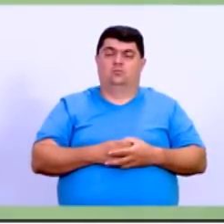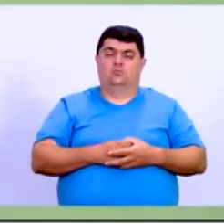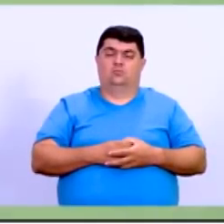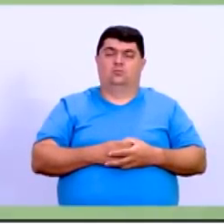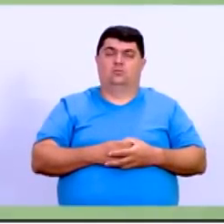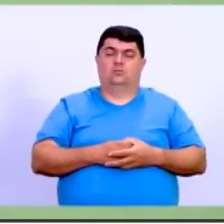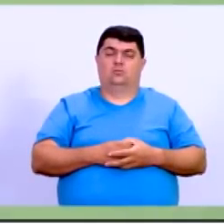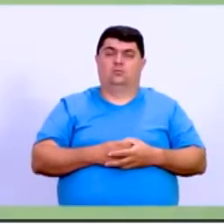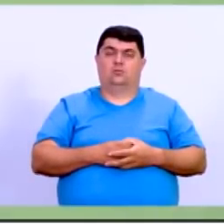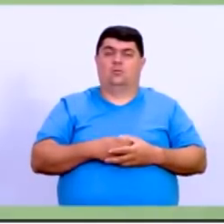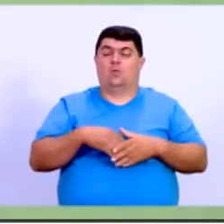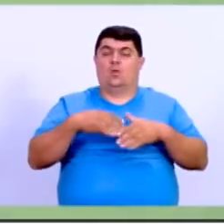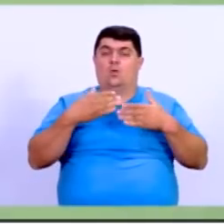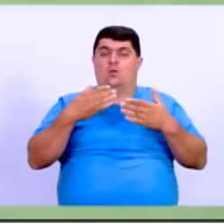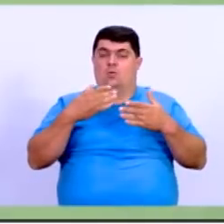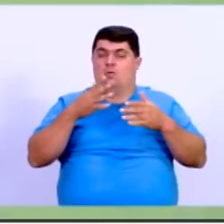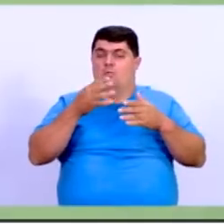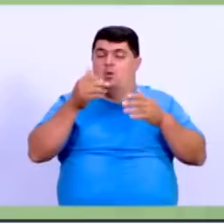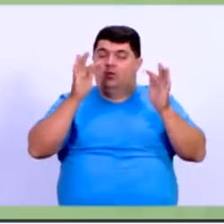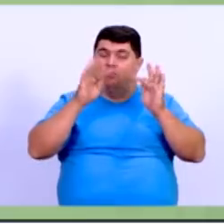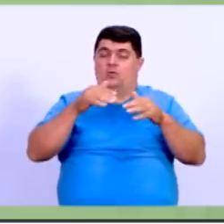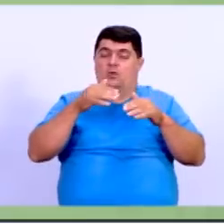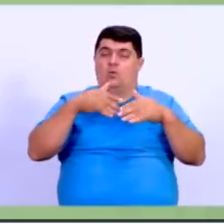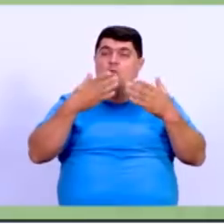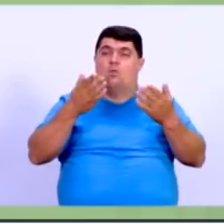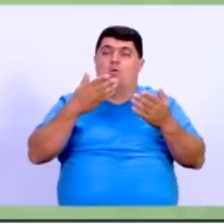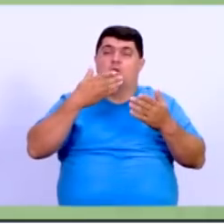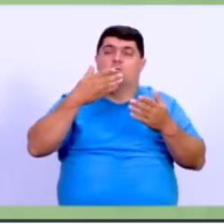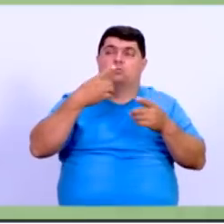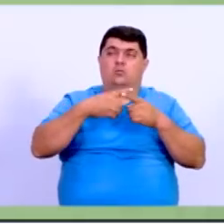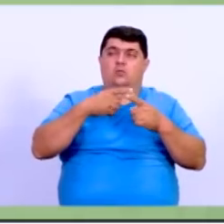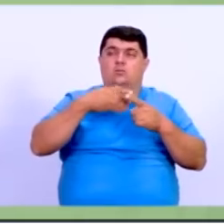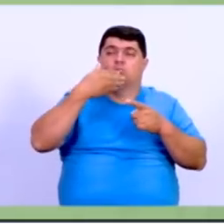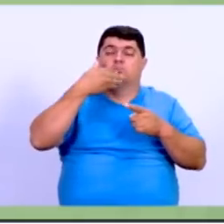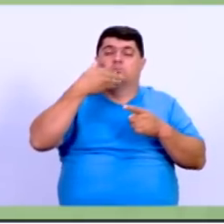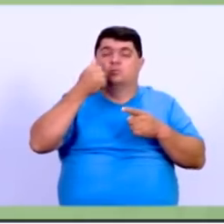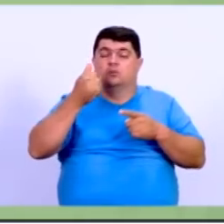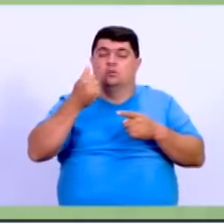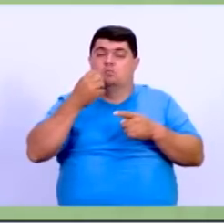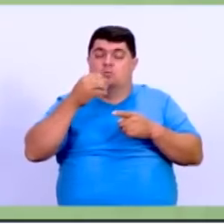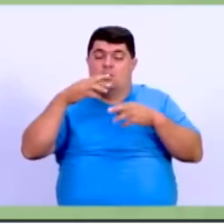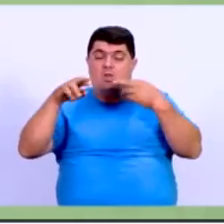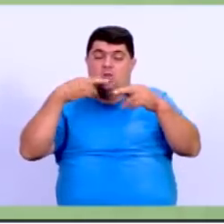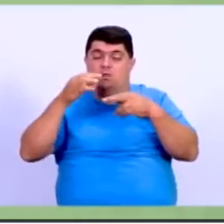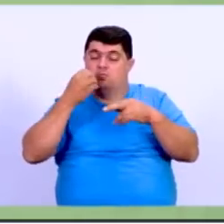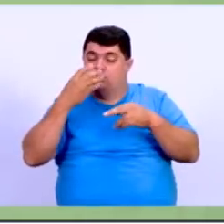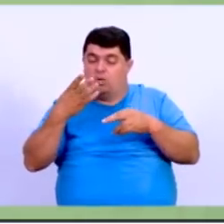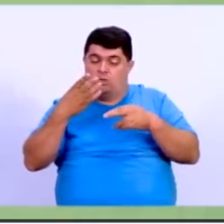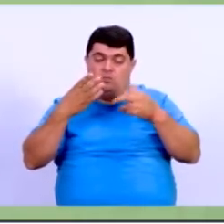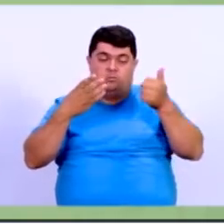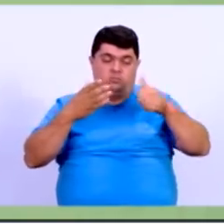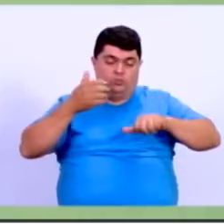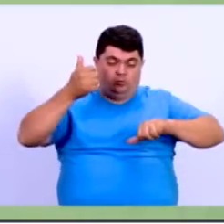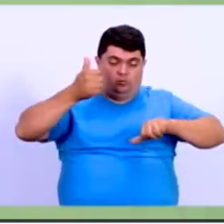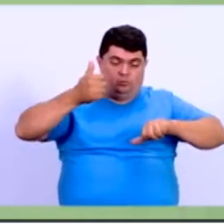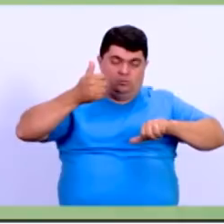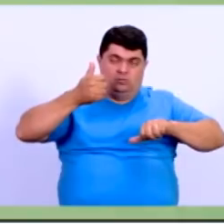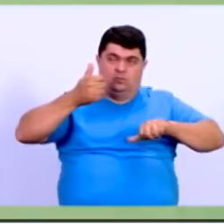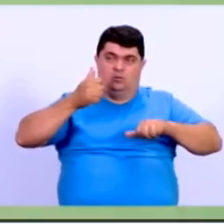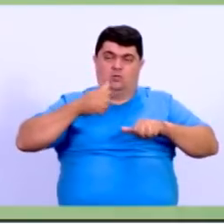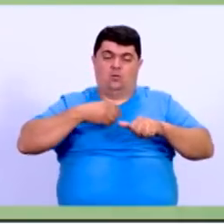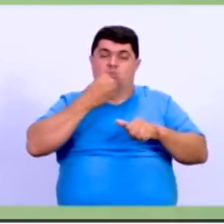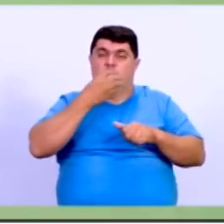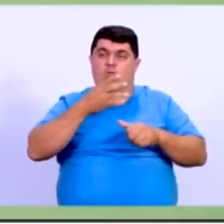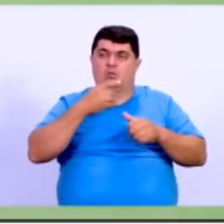quais são aí, para a gente finalizar, as vantagens e as desvantagens de uma rede de computadores? Vamos elencar aqui as vantagens, né, pessoal? Olha